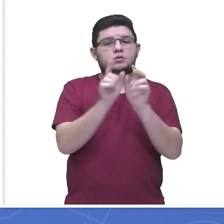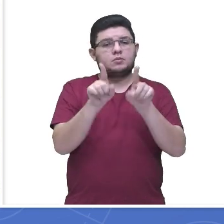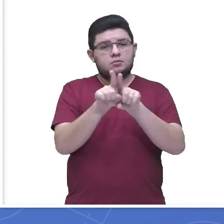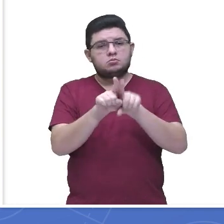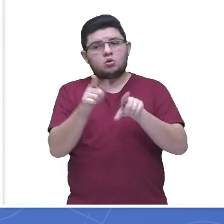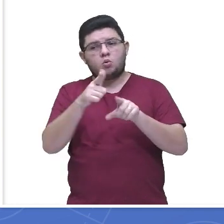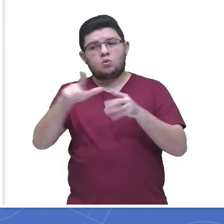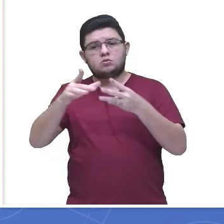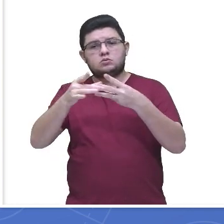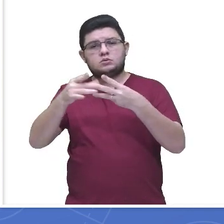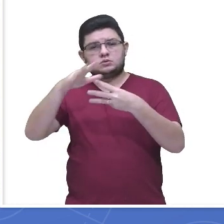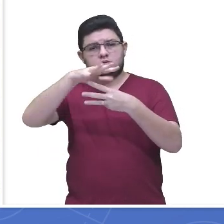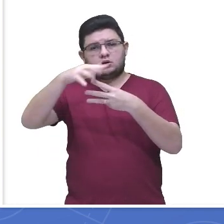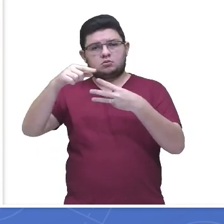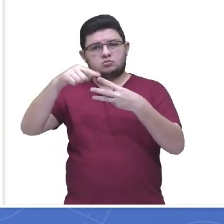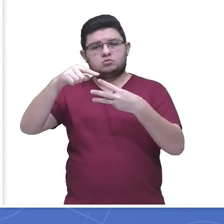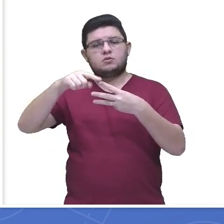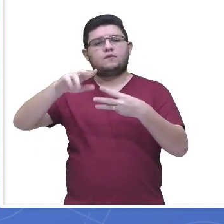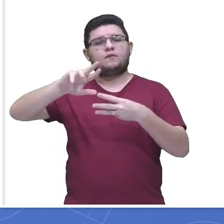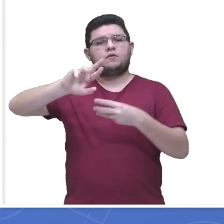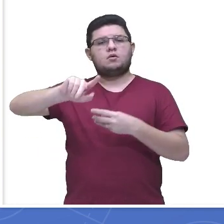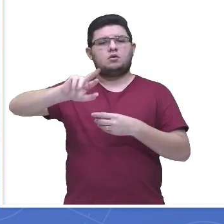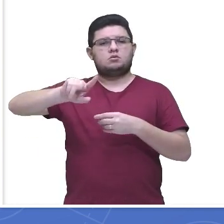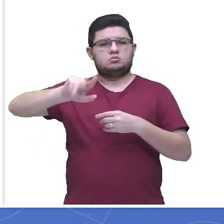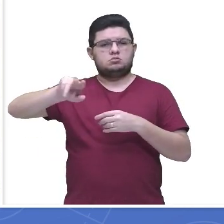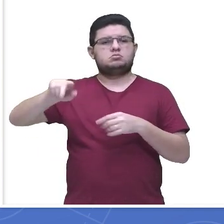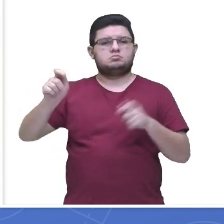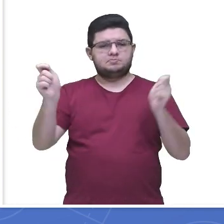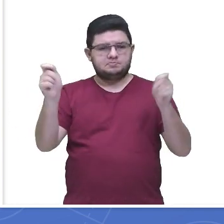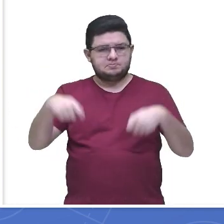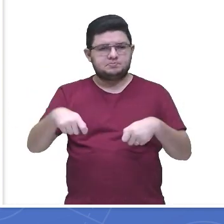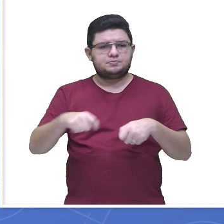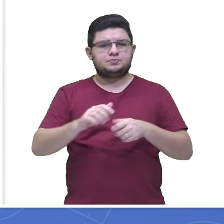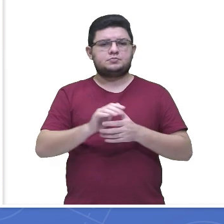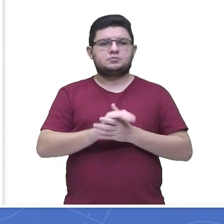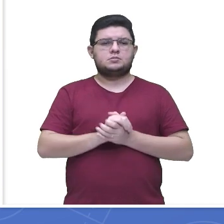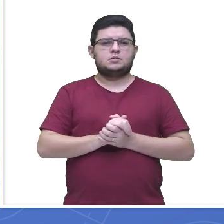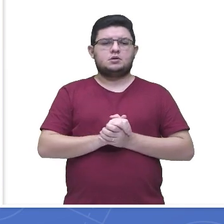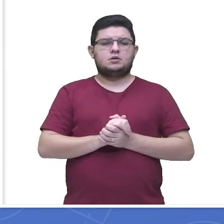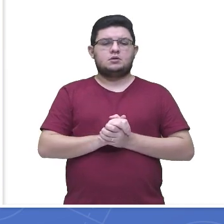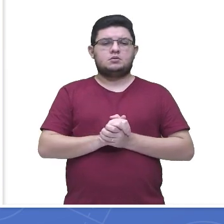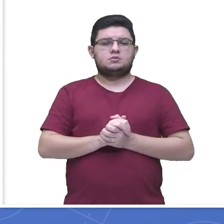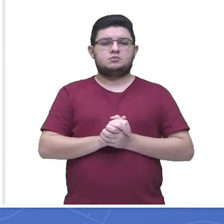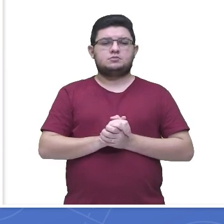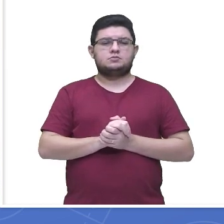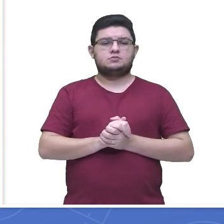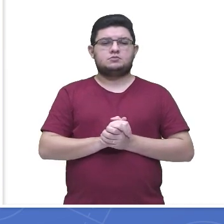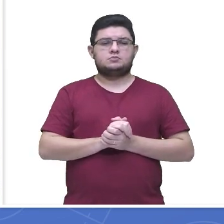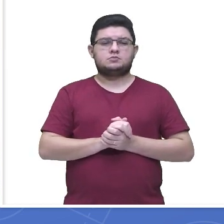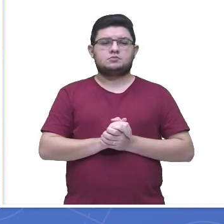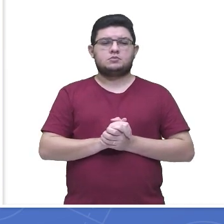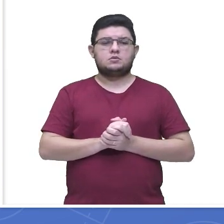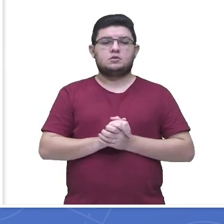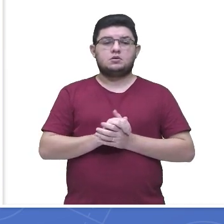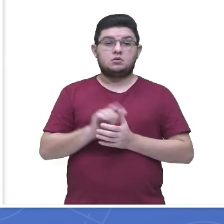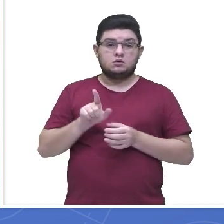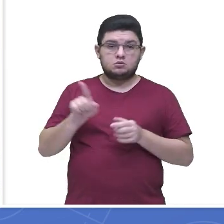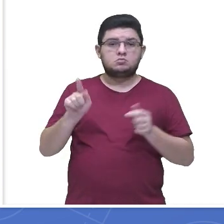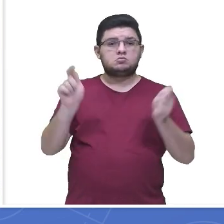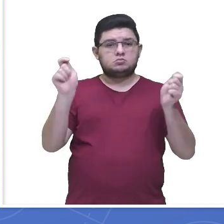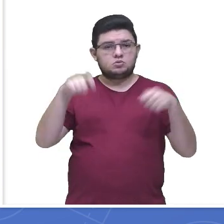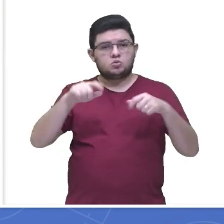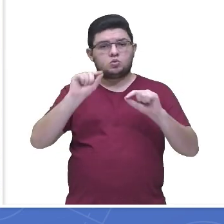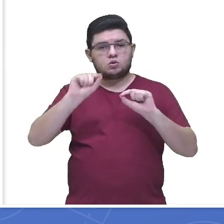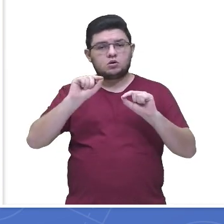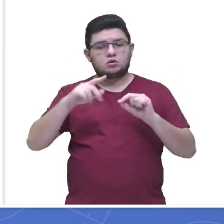pluricelulares, né? Pluri quer dizer várias, né? São muitas células, como no caso das algas. São seres